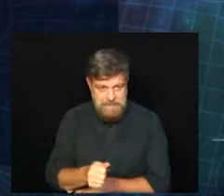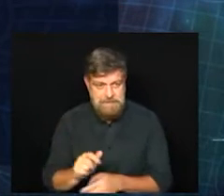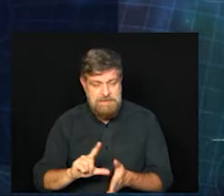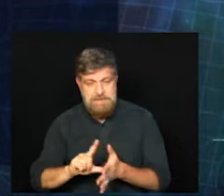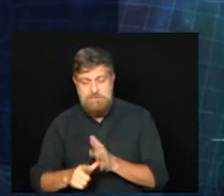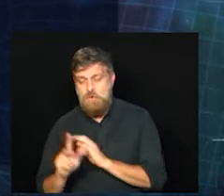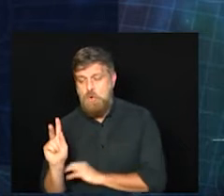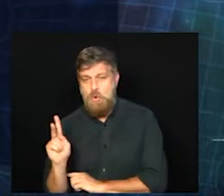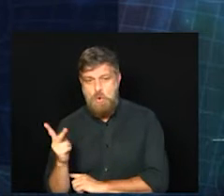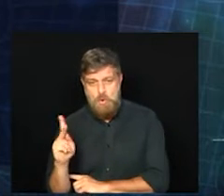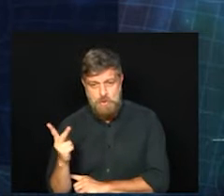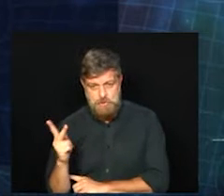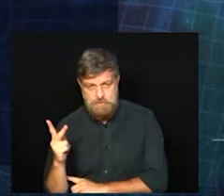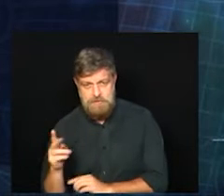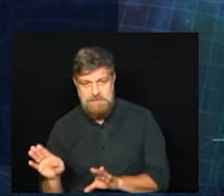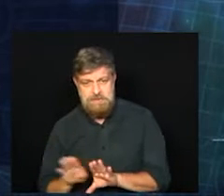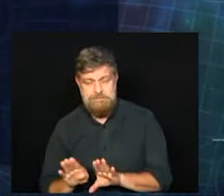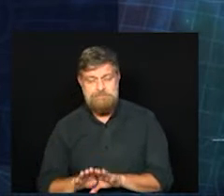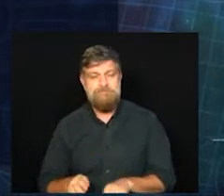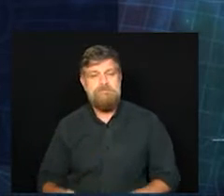26.134, Hortolândia,